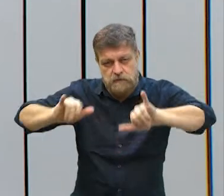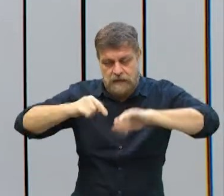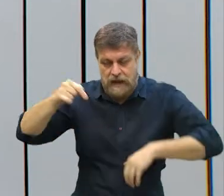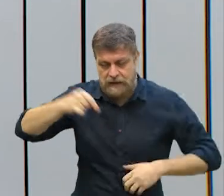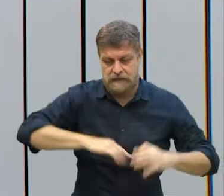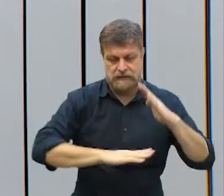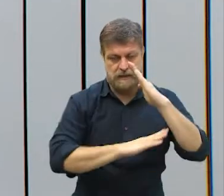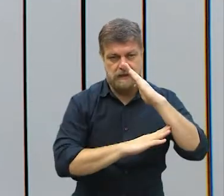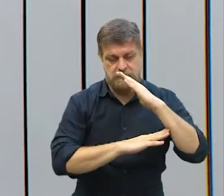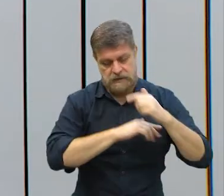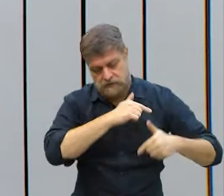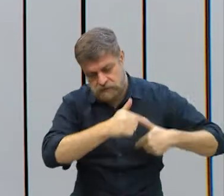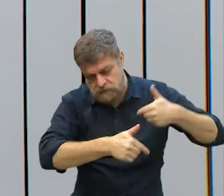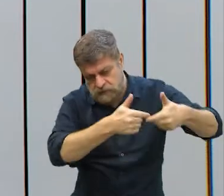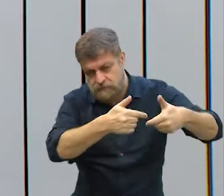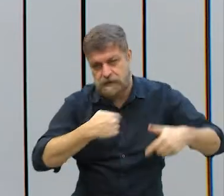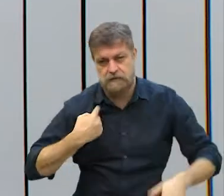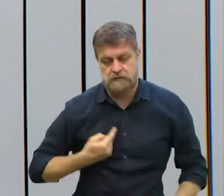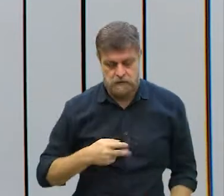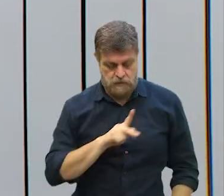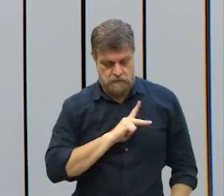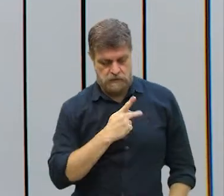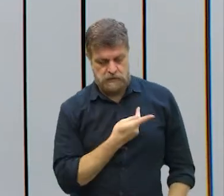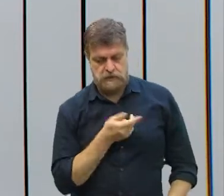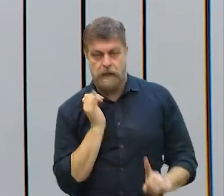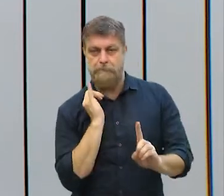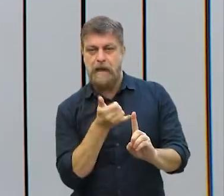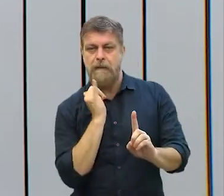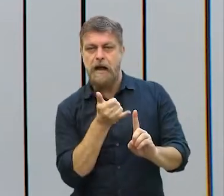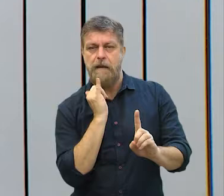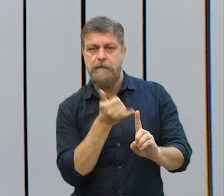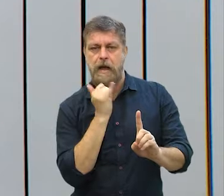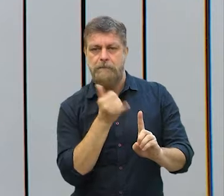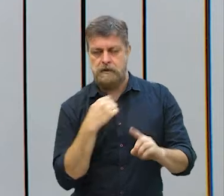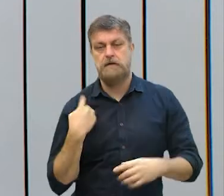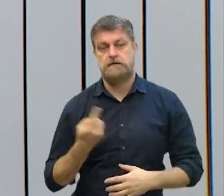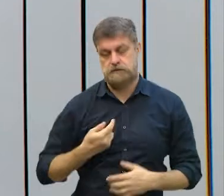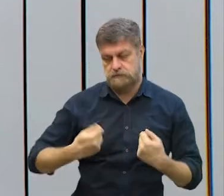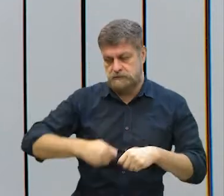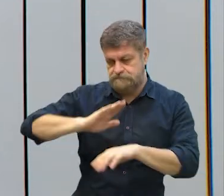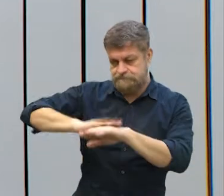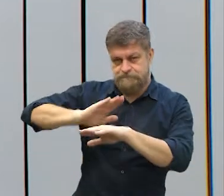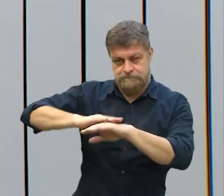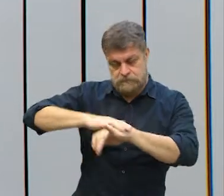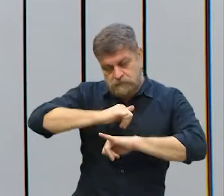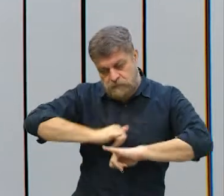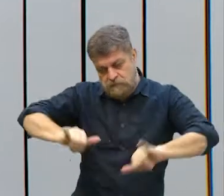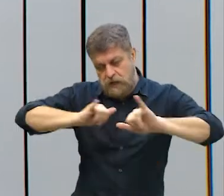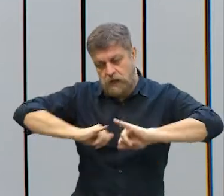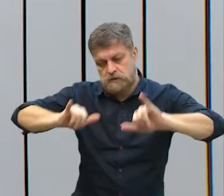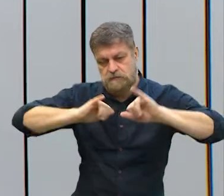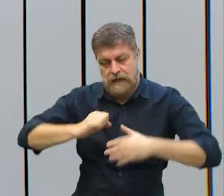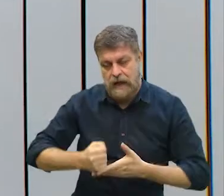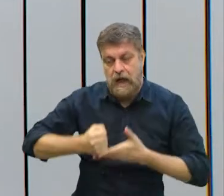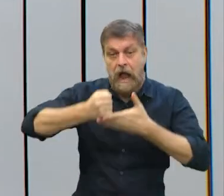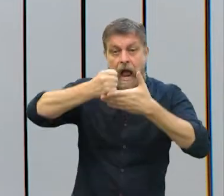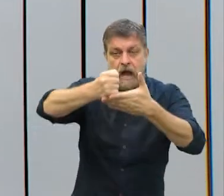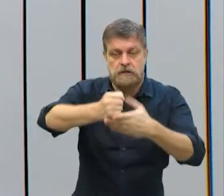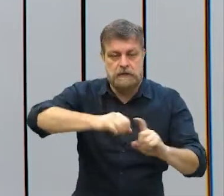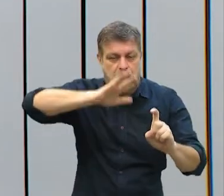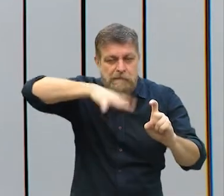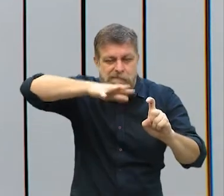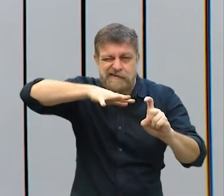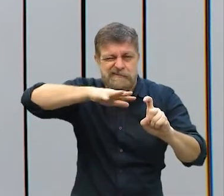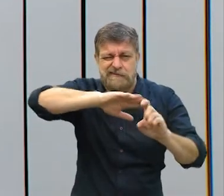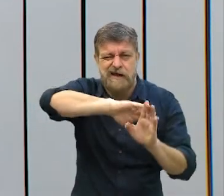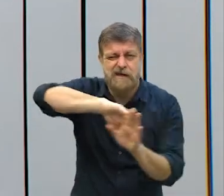divulgado mais. A gente está aqui na Câmara, tem um trabalho para fazer. Como o Haddad falou, tem que falar bastante, subir na tribuna e falar. O que puder fazer para divulgar, ajuda. Ajuda a tirar